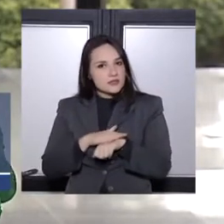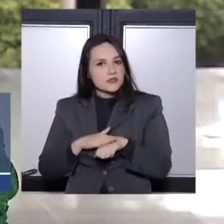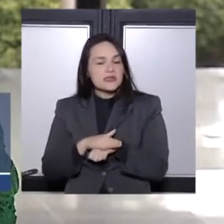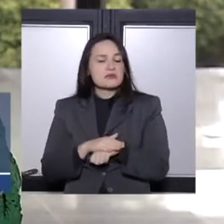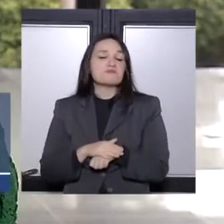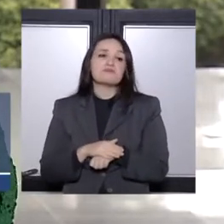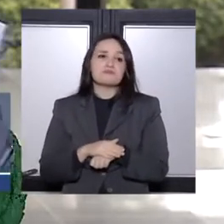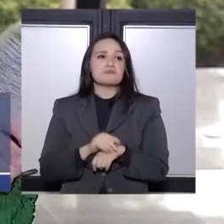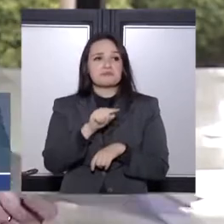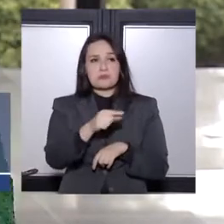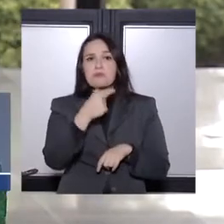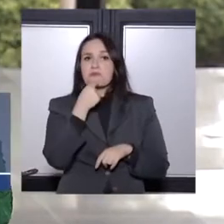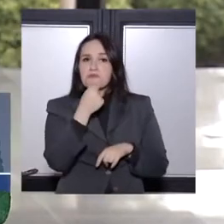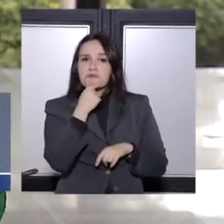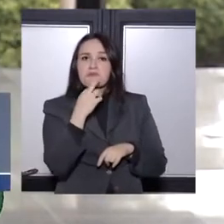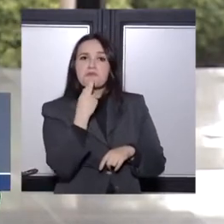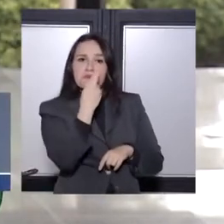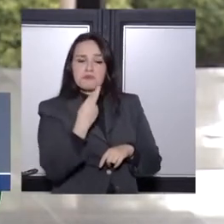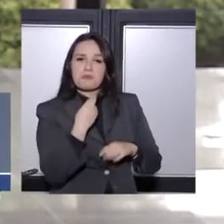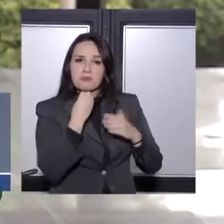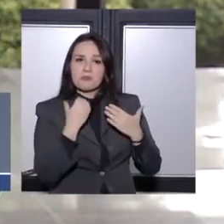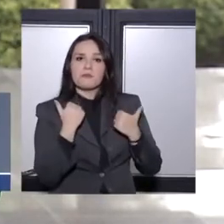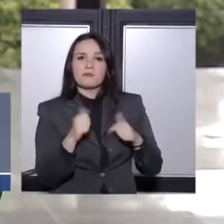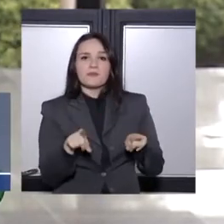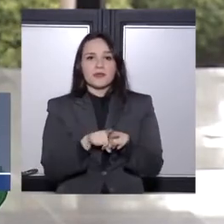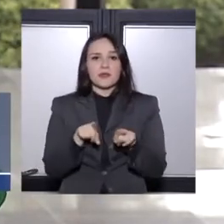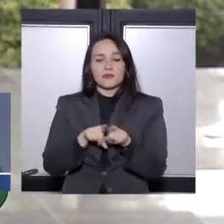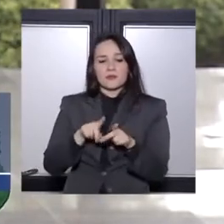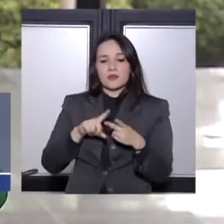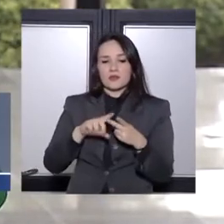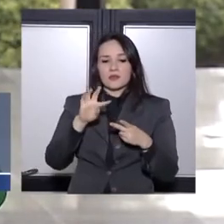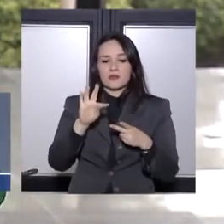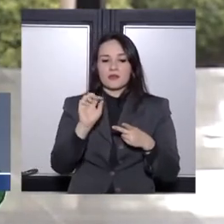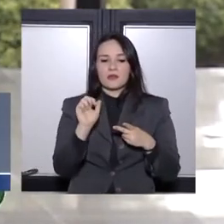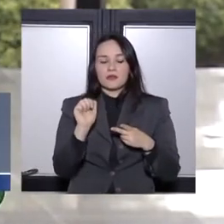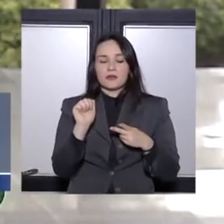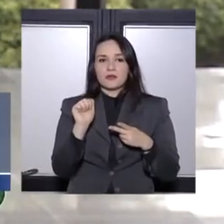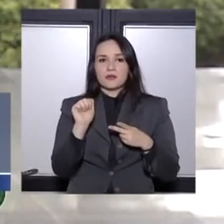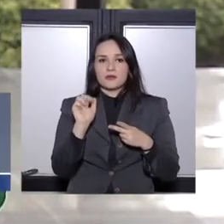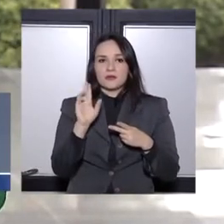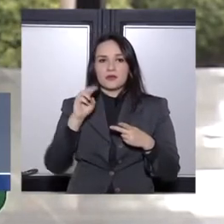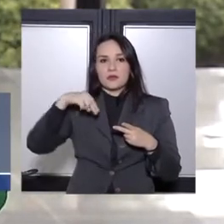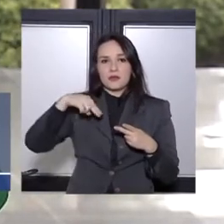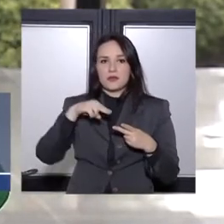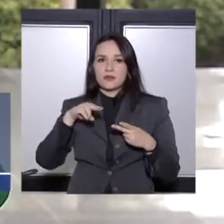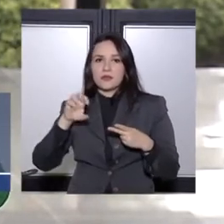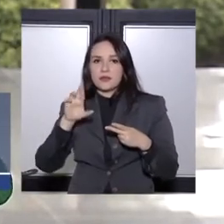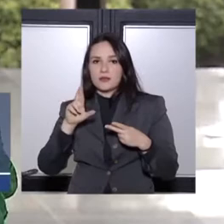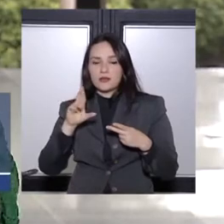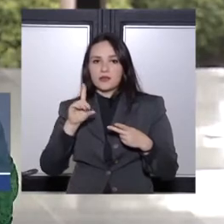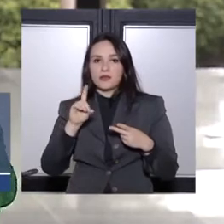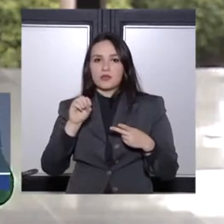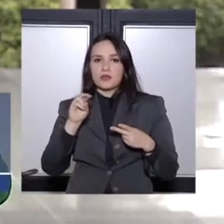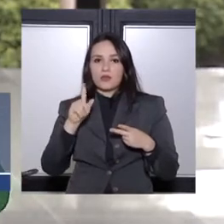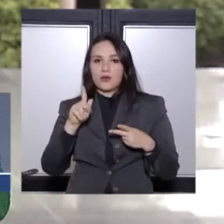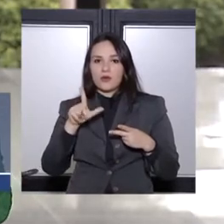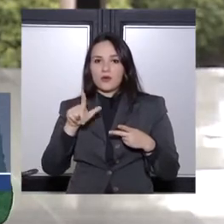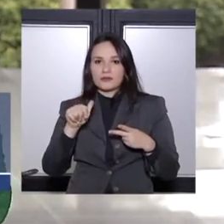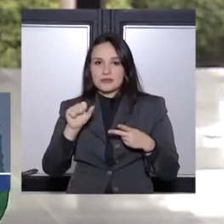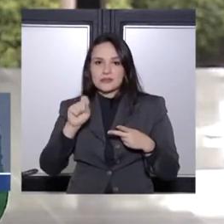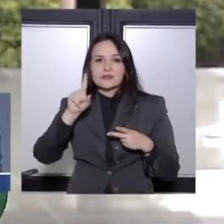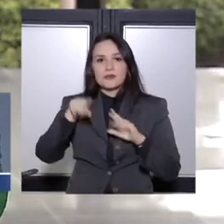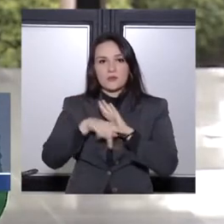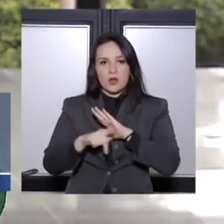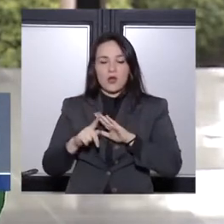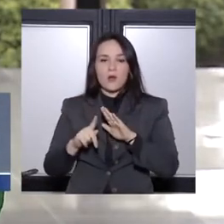e com o professor Tanner Douglas também, da Universidade Uniderp. Então aí a gente tem muita